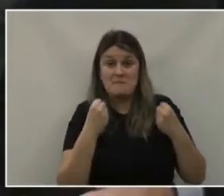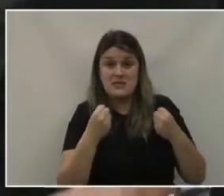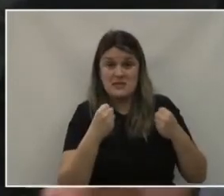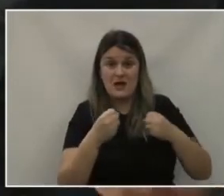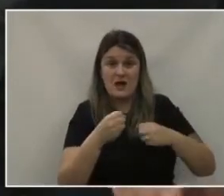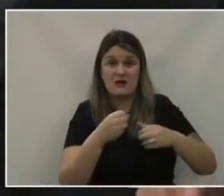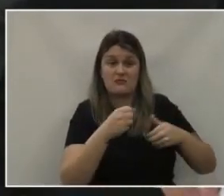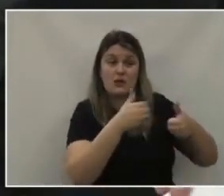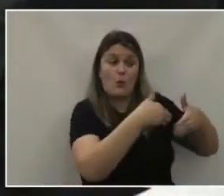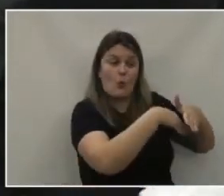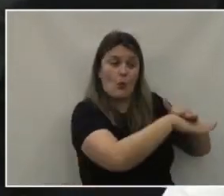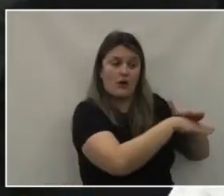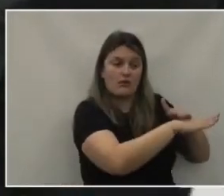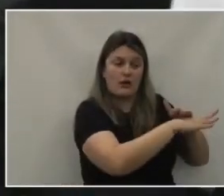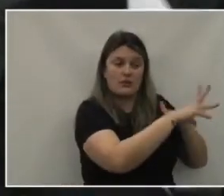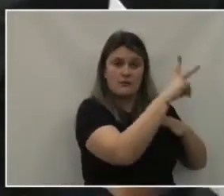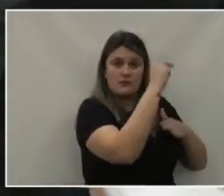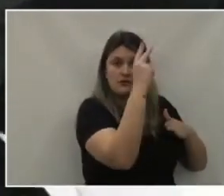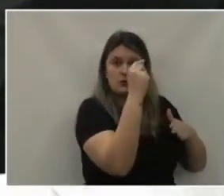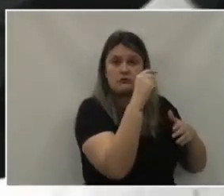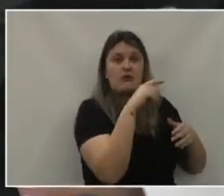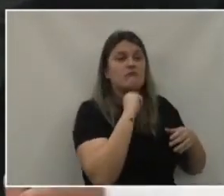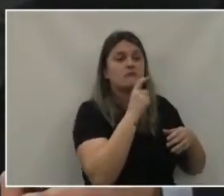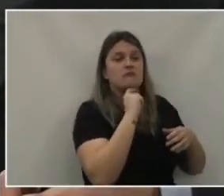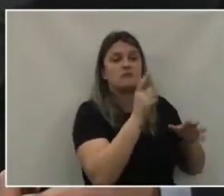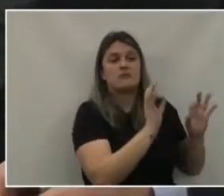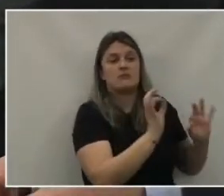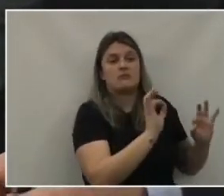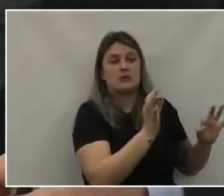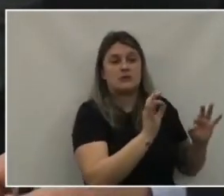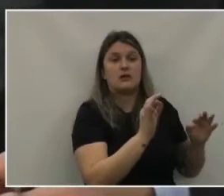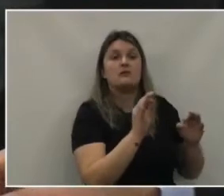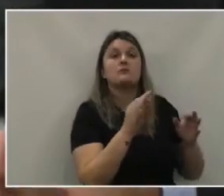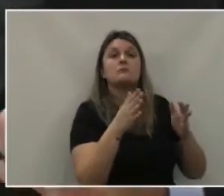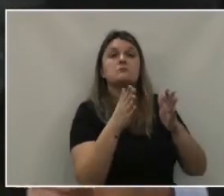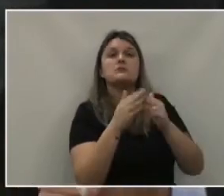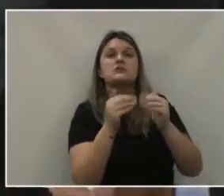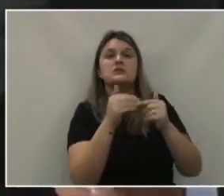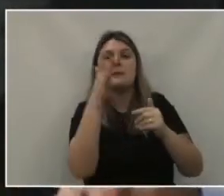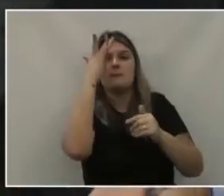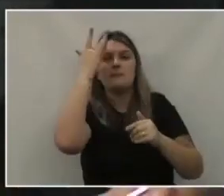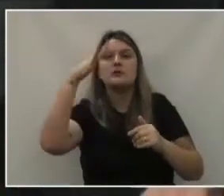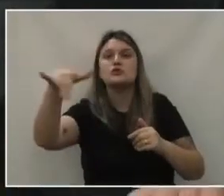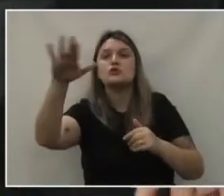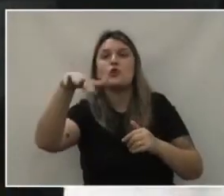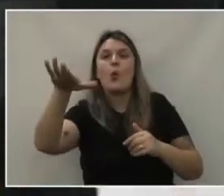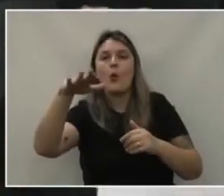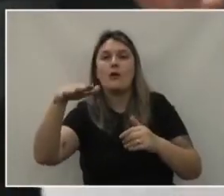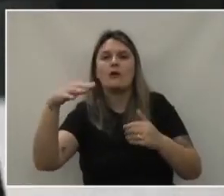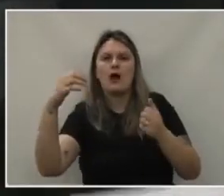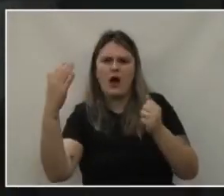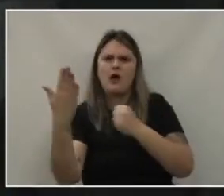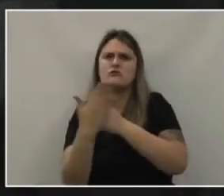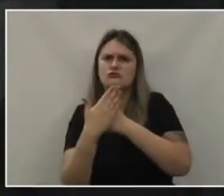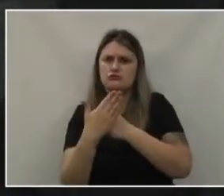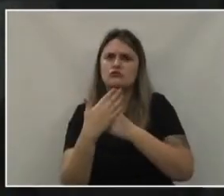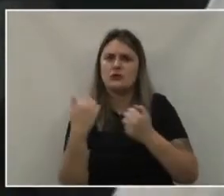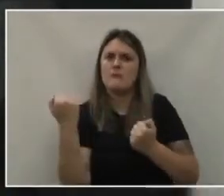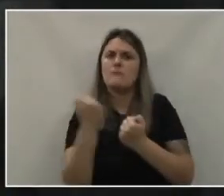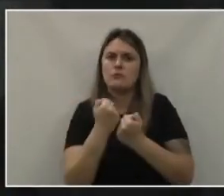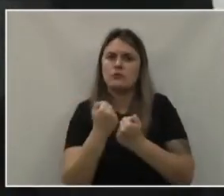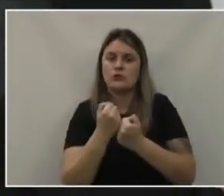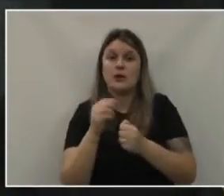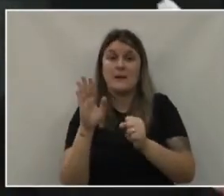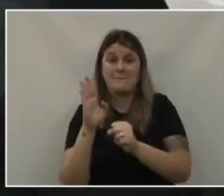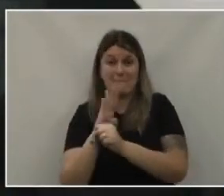não vai resolver de nada. Então, coloque para o munícipe usar, e nos bairros que foi falado que ia